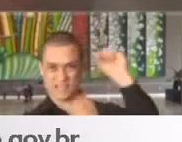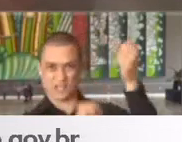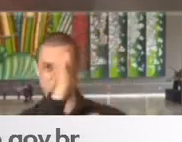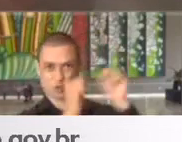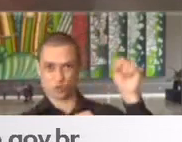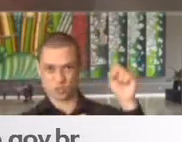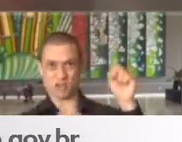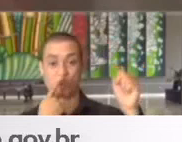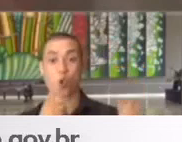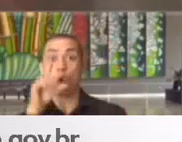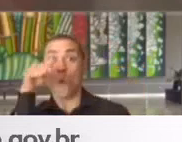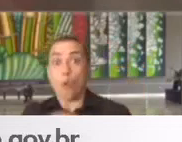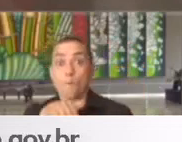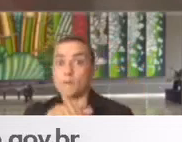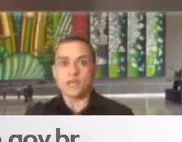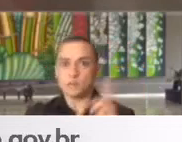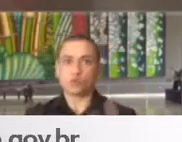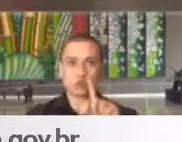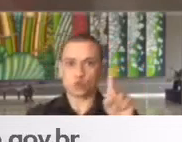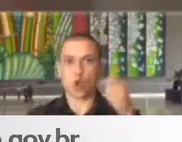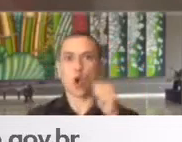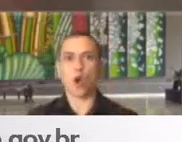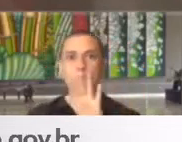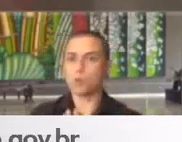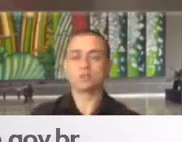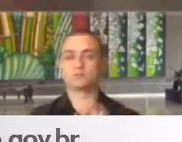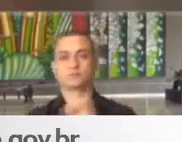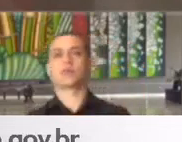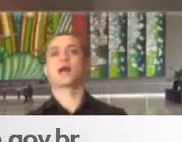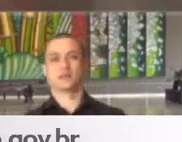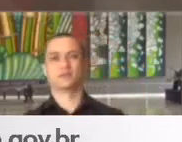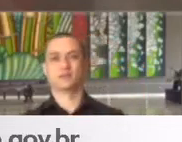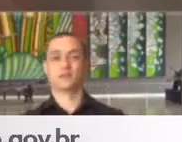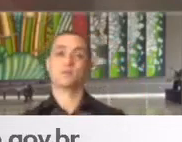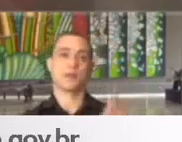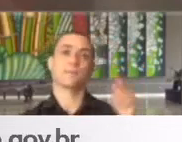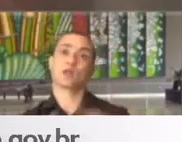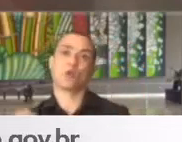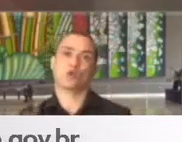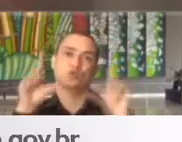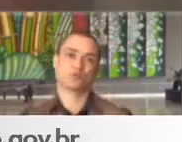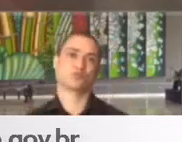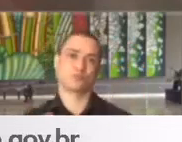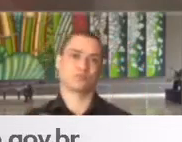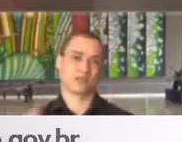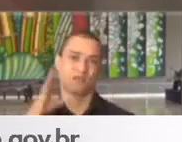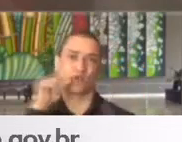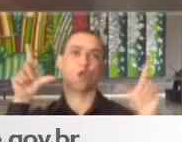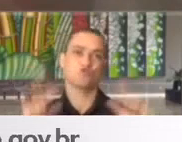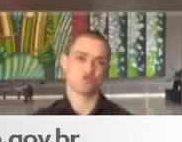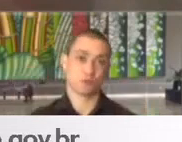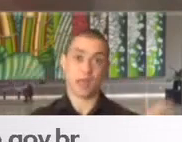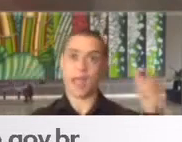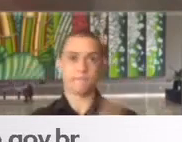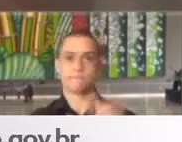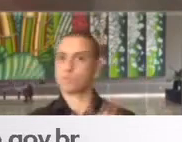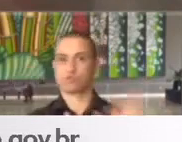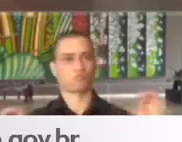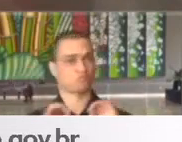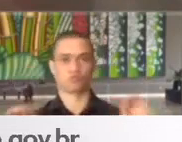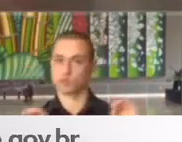mínimo previsto em contrato. Evidentemente, há uma demanda menor, mas não haverá multa para estas